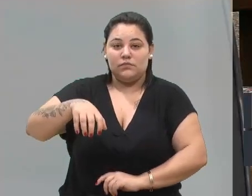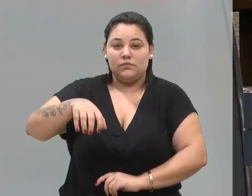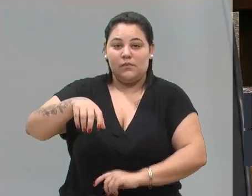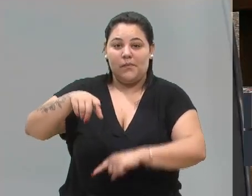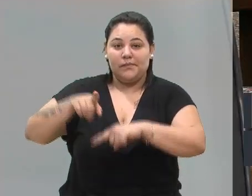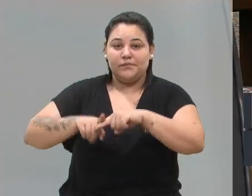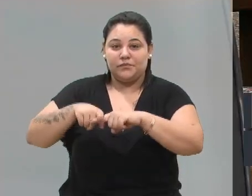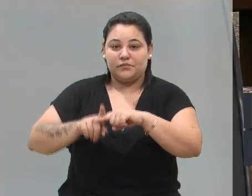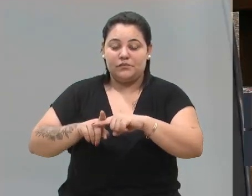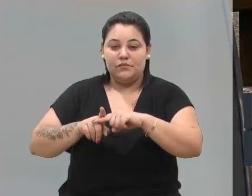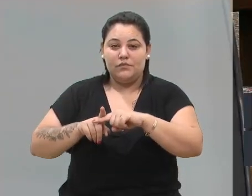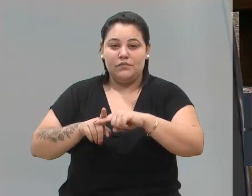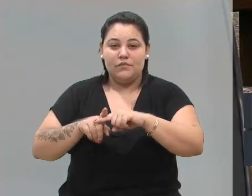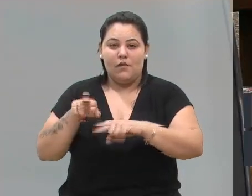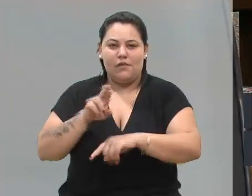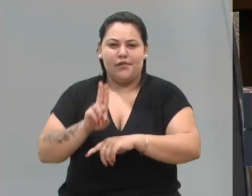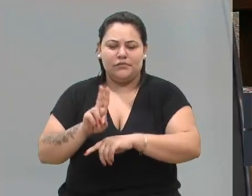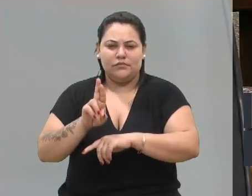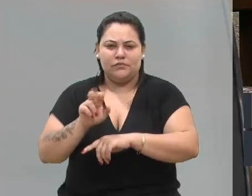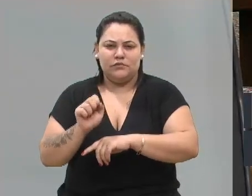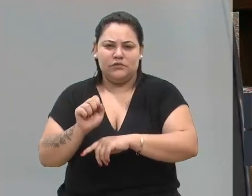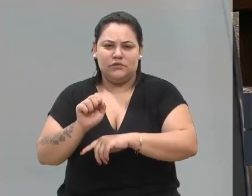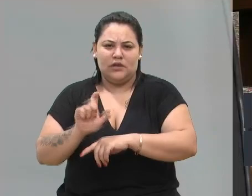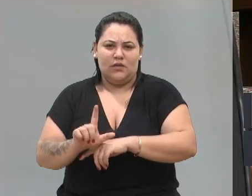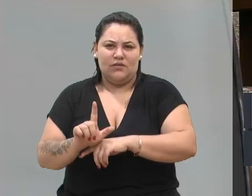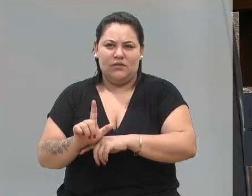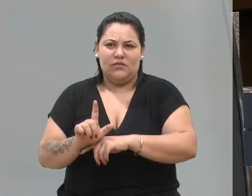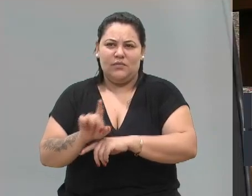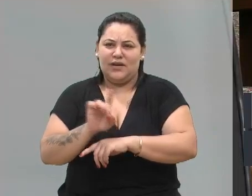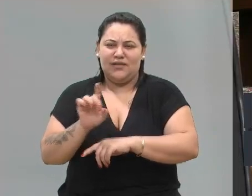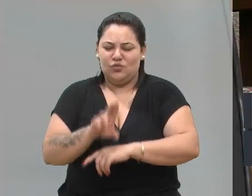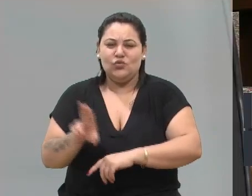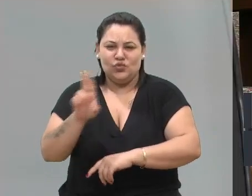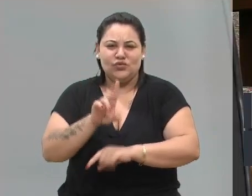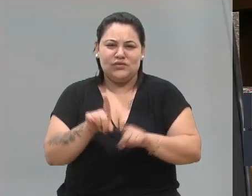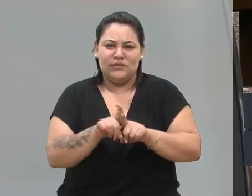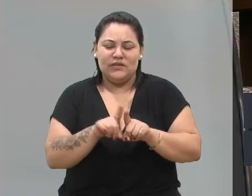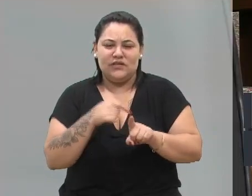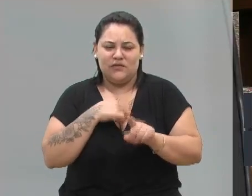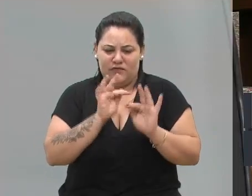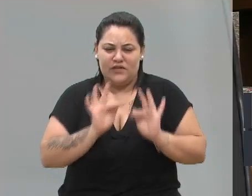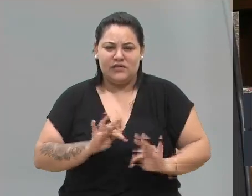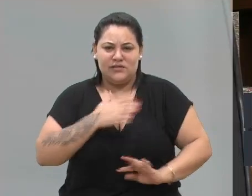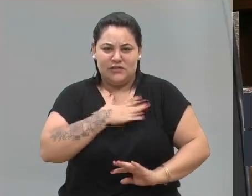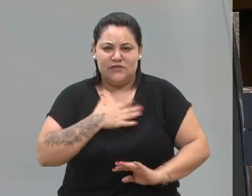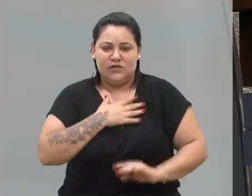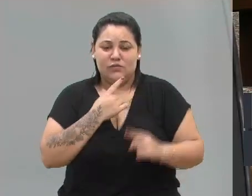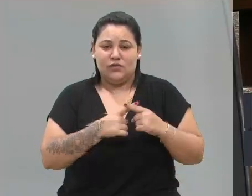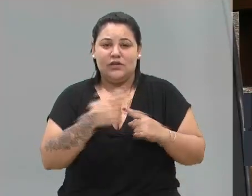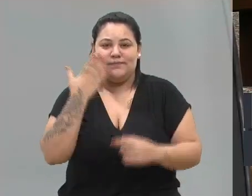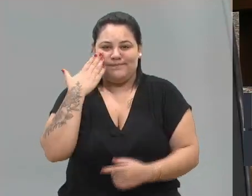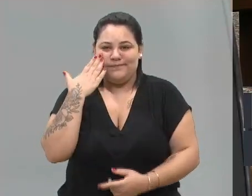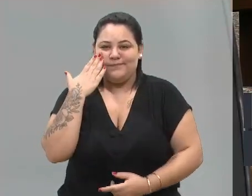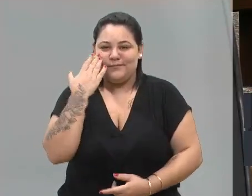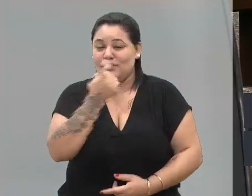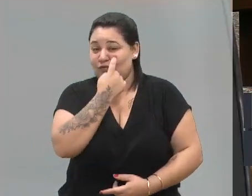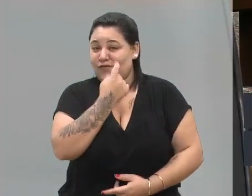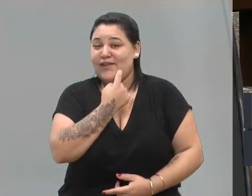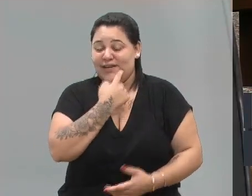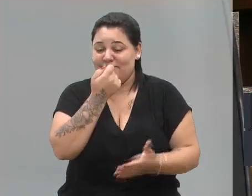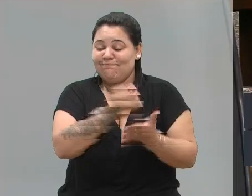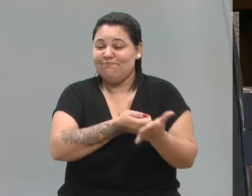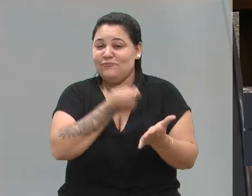para desapropriação, e fico muito feliz, muito contente mesmo, porque eu sei o quanto o vereador Wagner